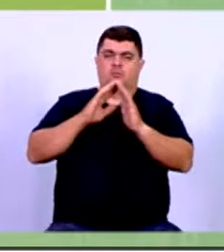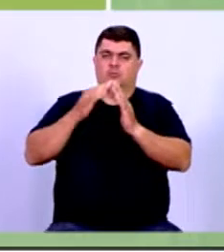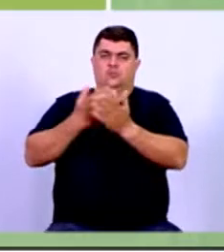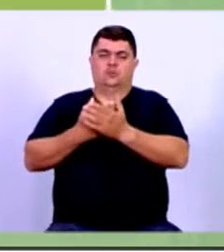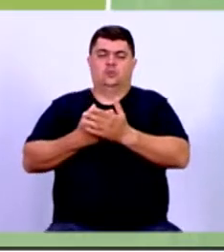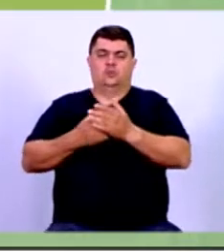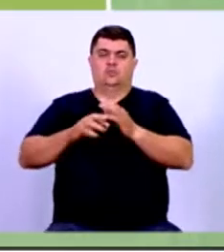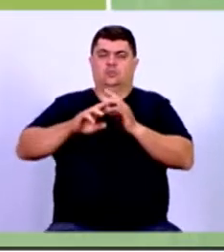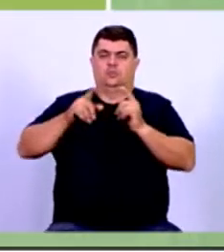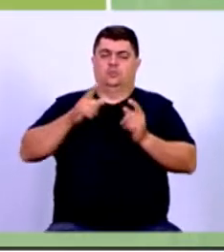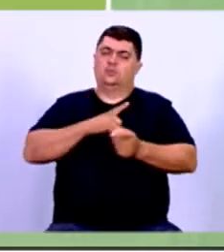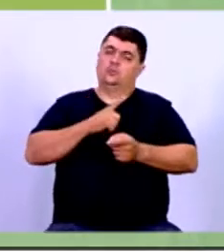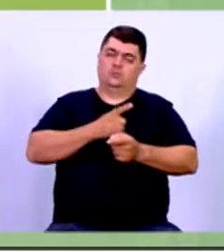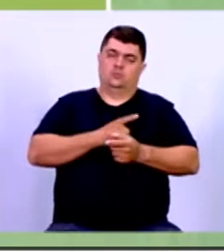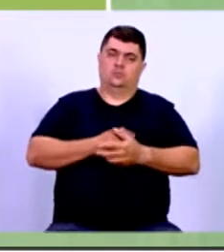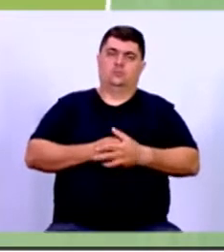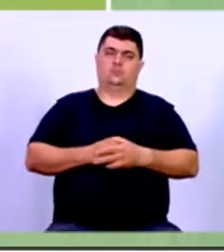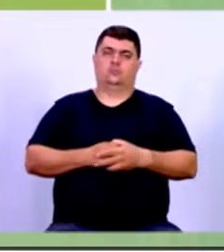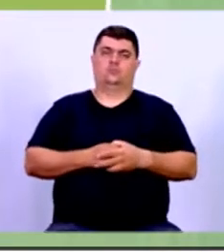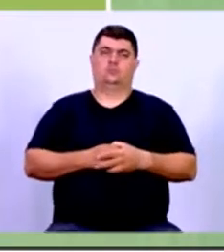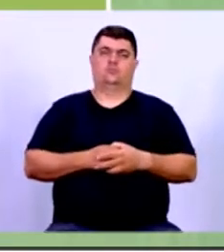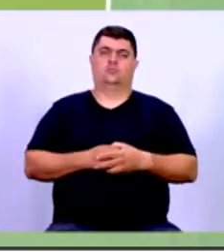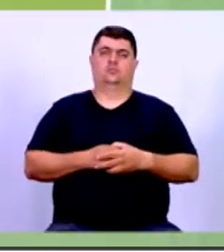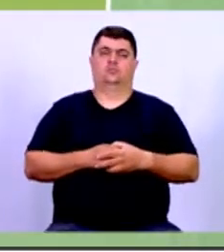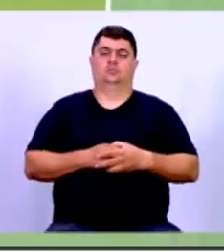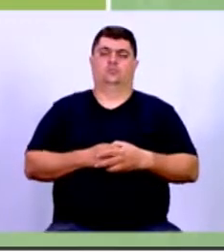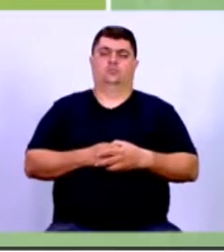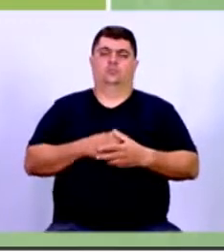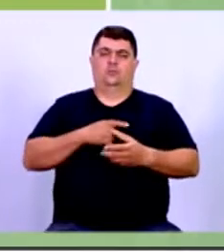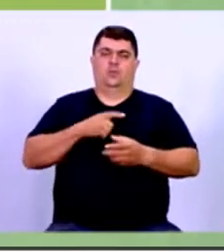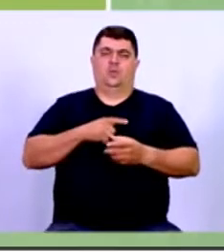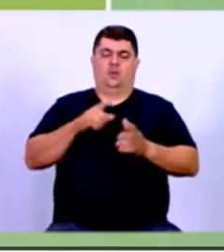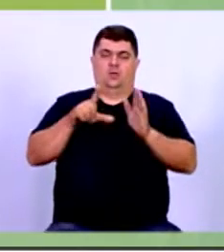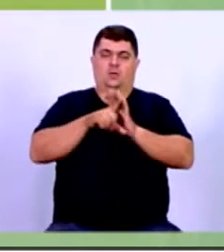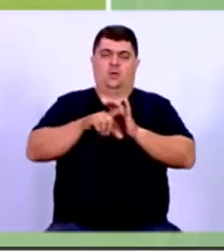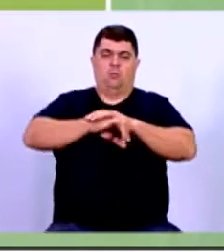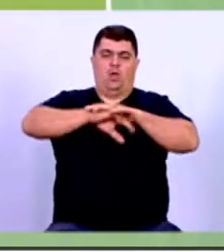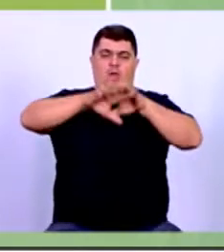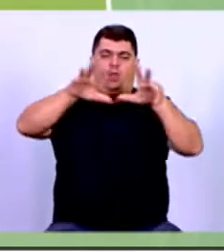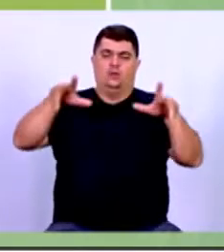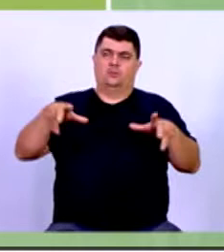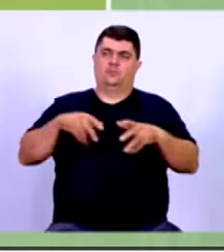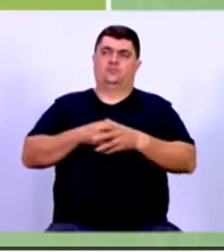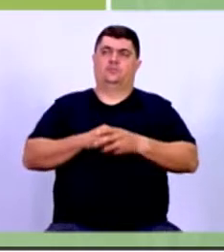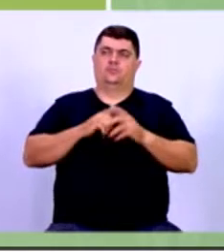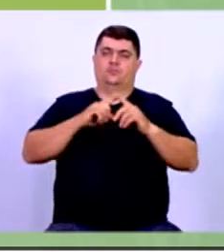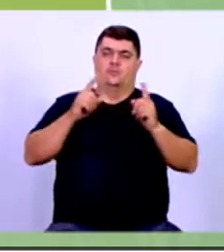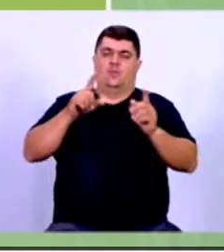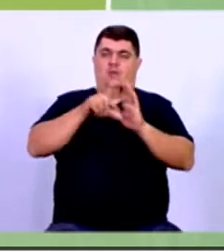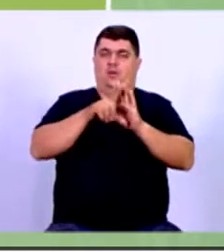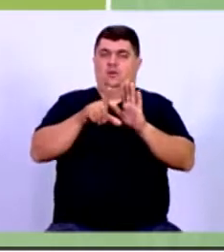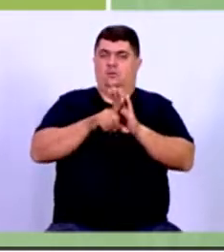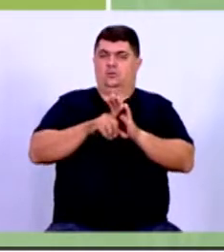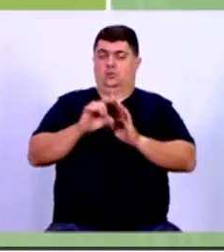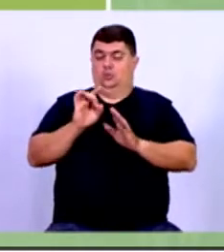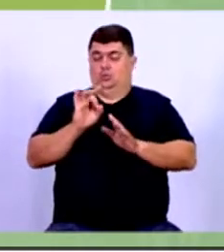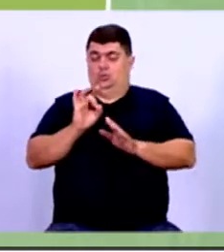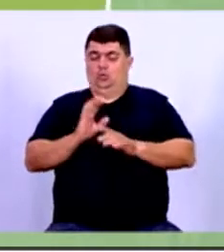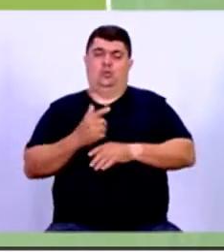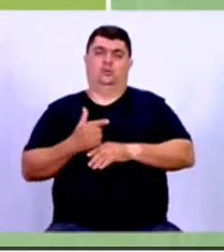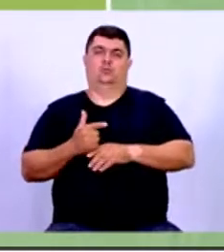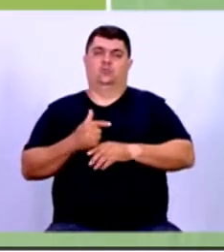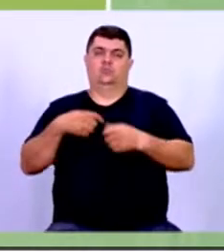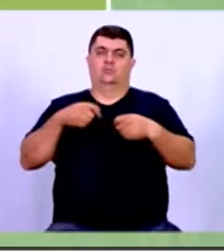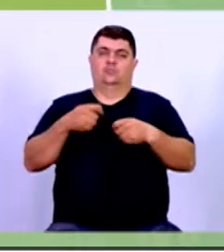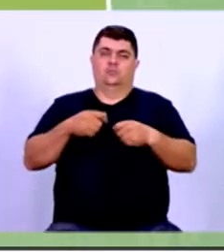Então, essa lei ela é bem abrangente e ela trouxe essa nova estrutura. Mas a lei em si, ela não é auto-aplicável. Ela